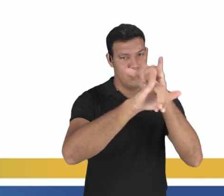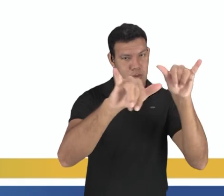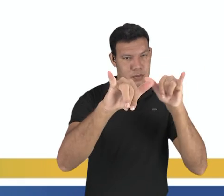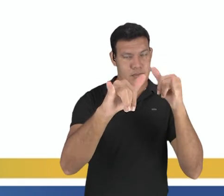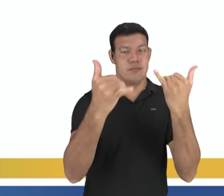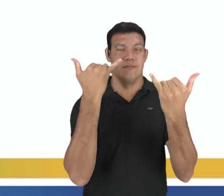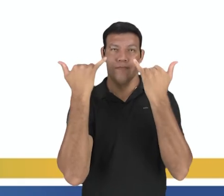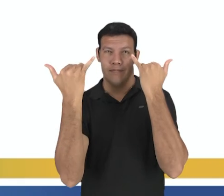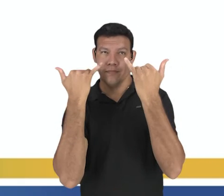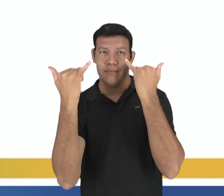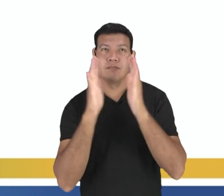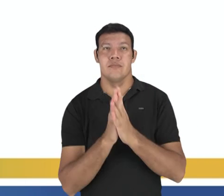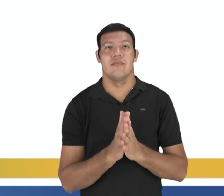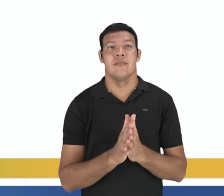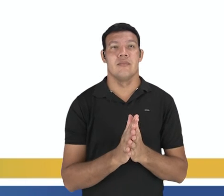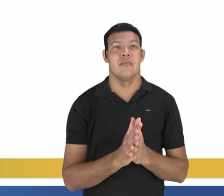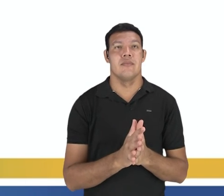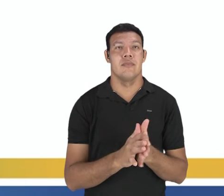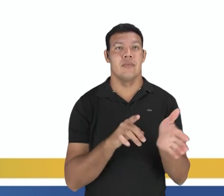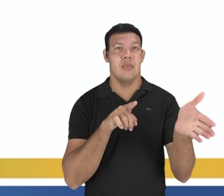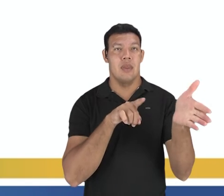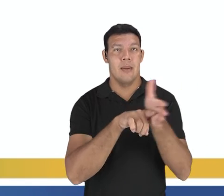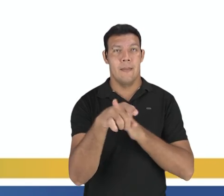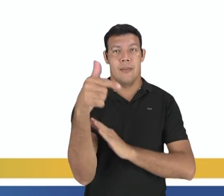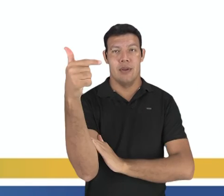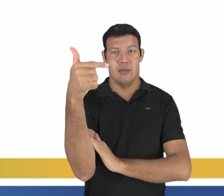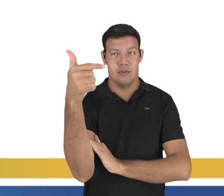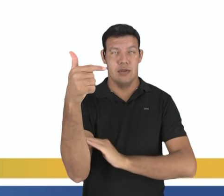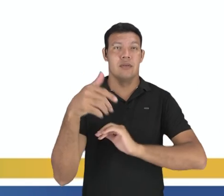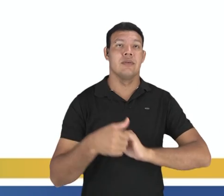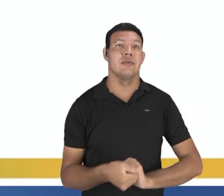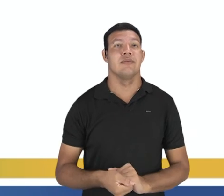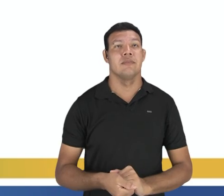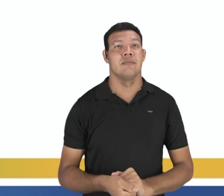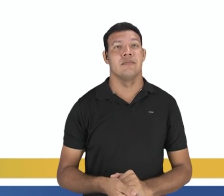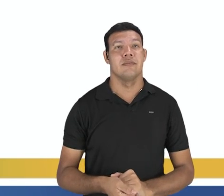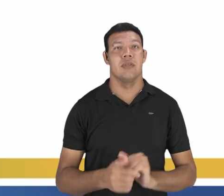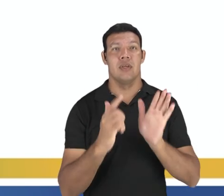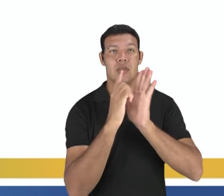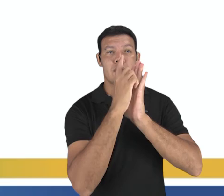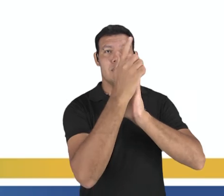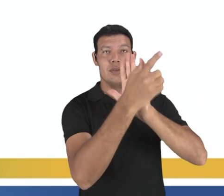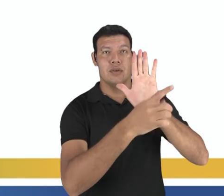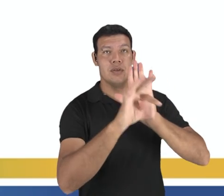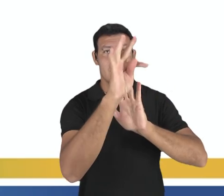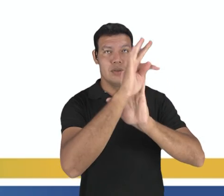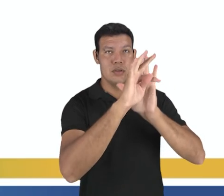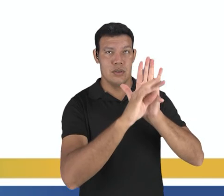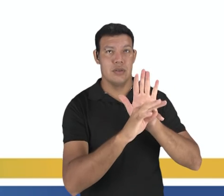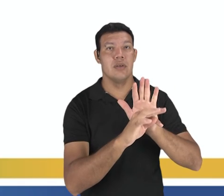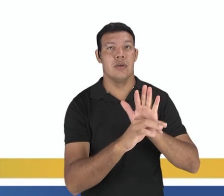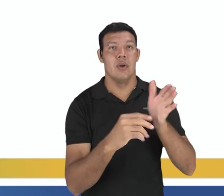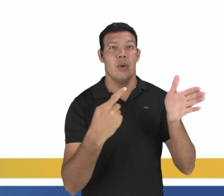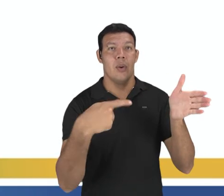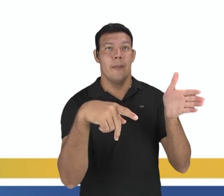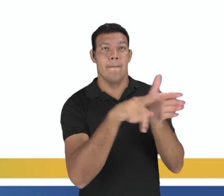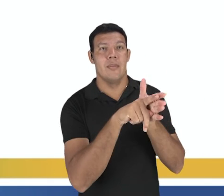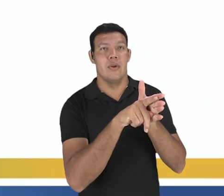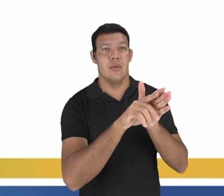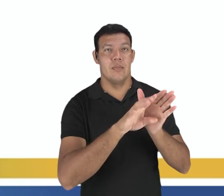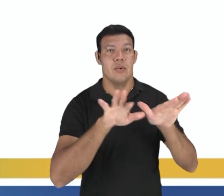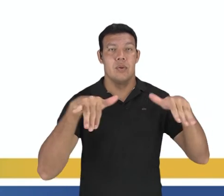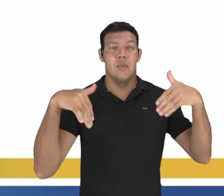informar. B. A que gênero textual pertence o texto acima? Qual gênero